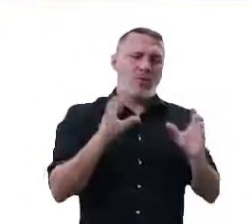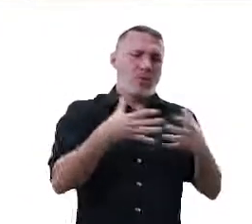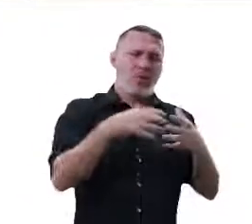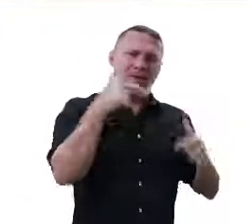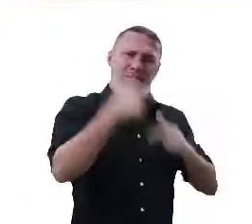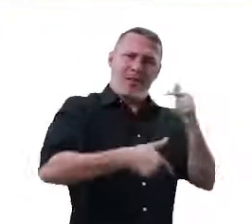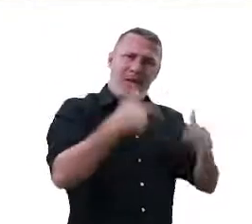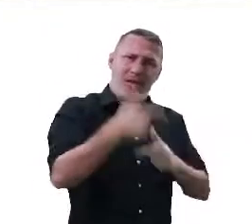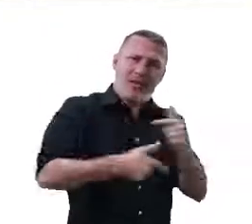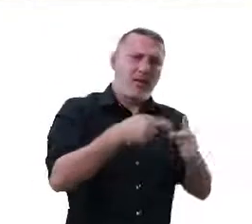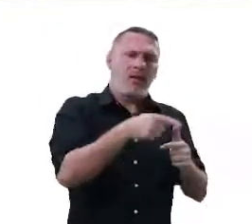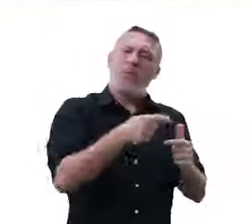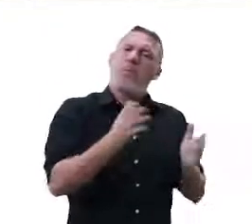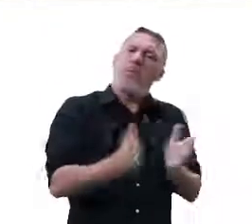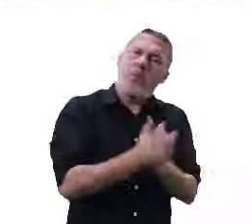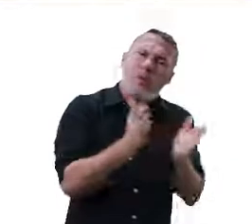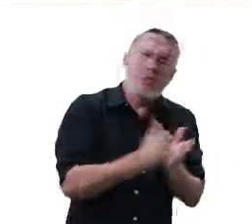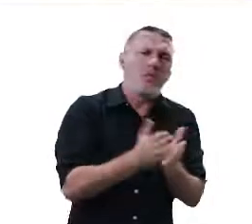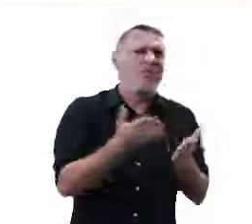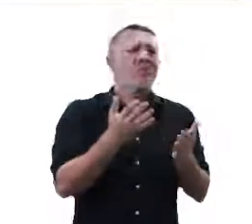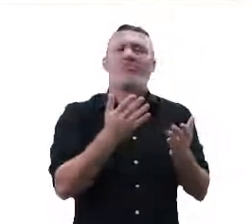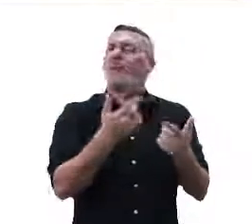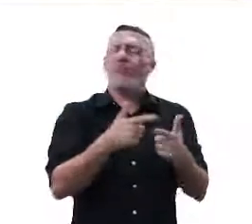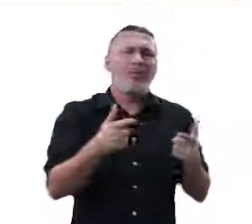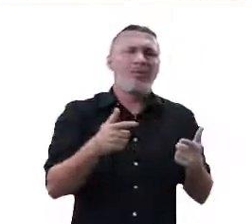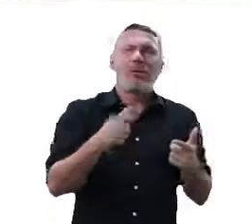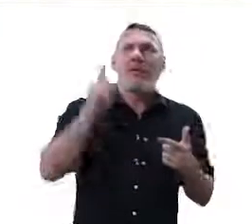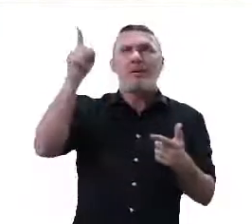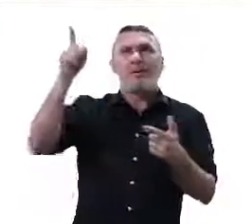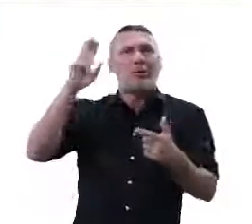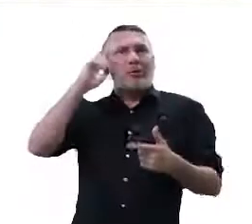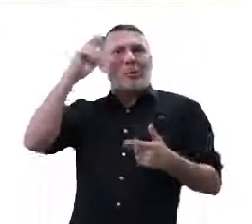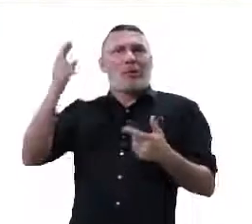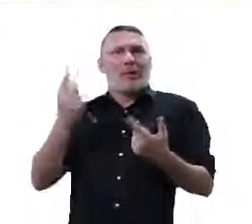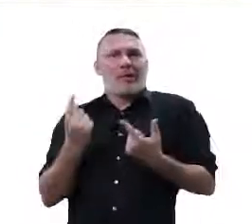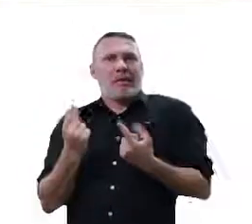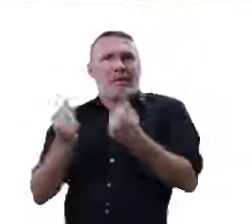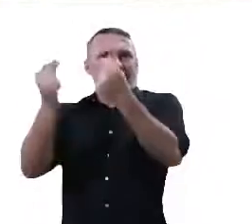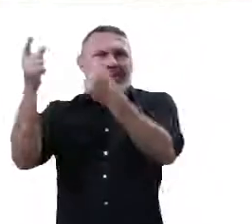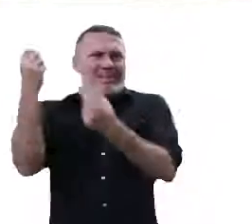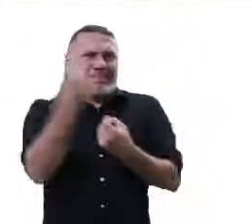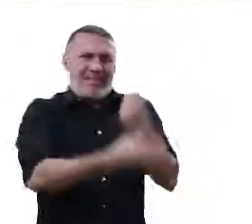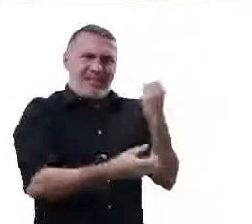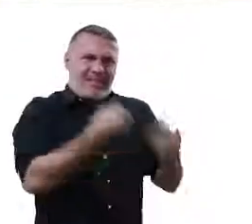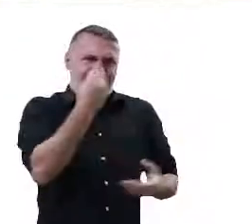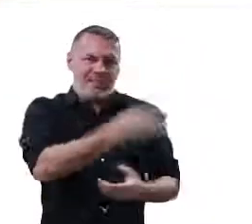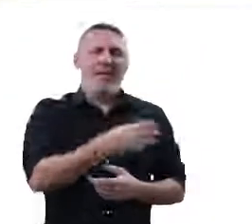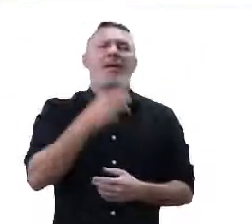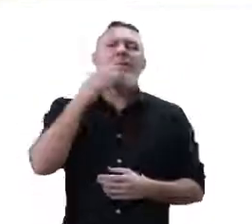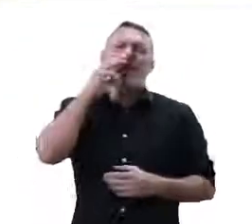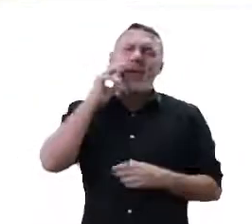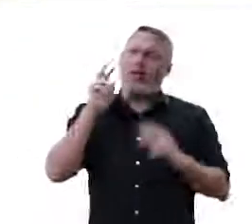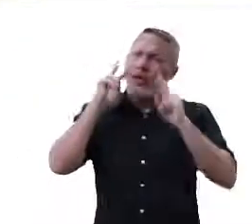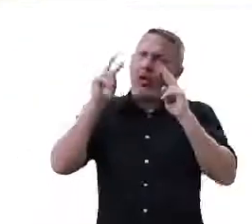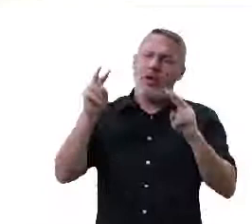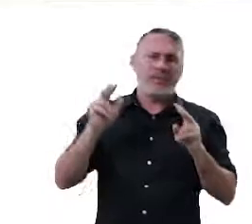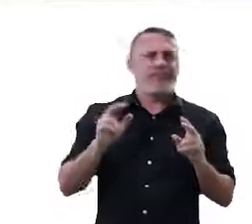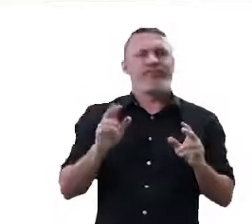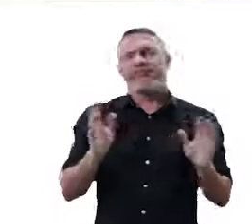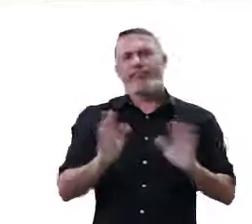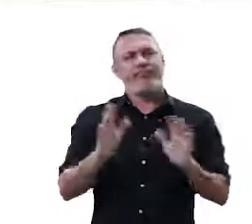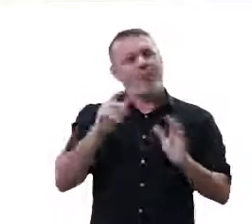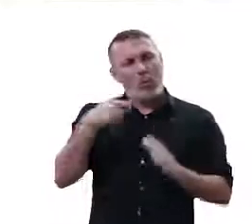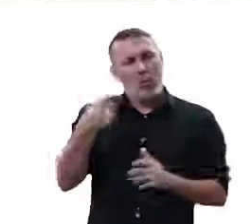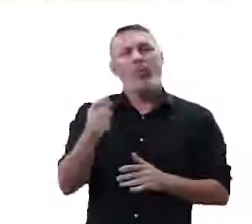uma classe social que é desprovida dos meios de produção ou da propriedade privada. Então, Marx